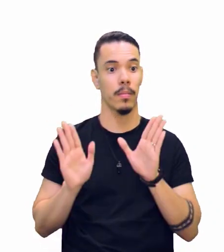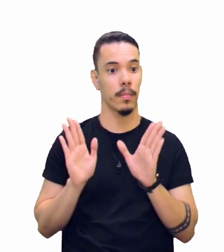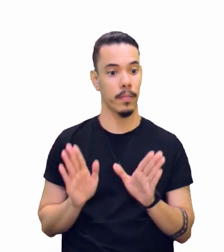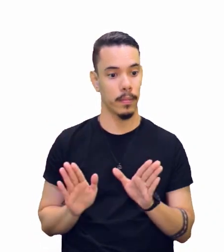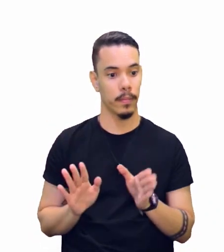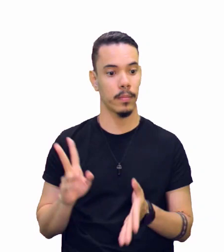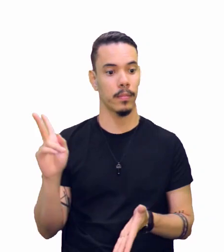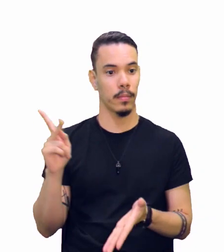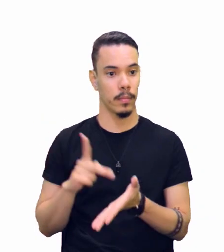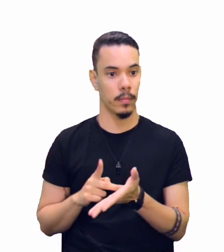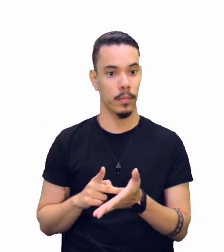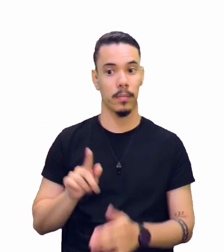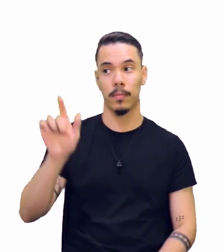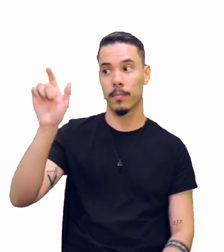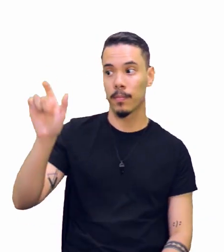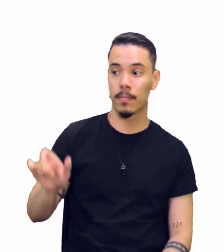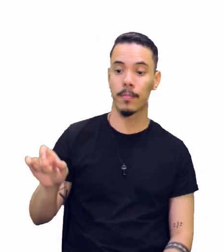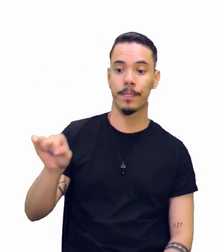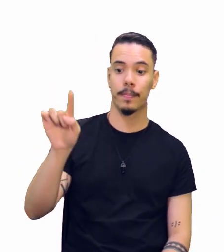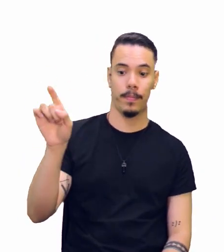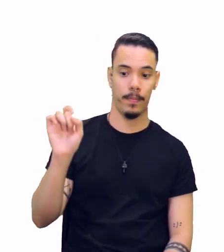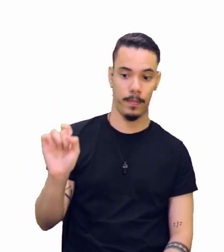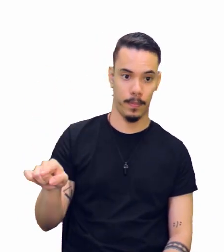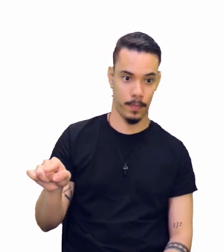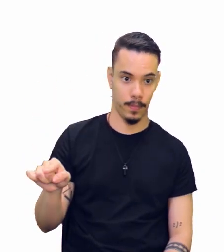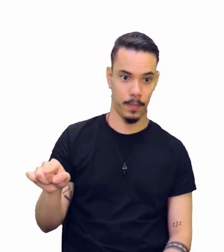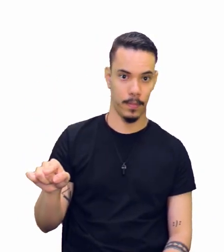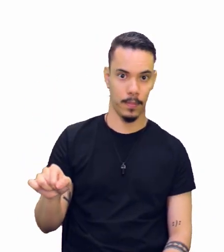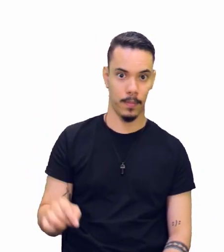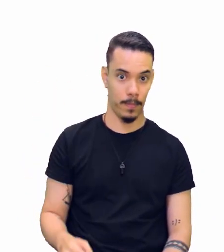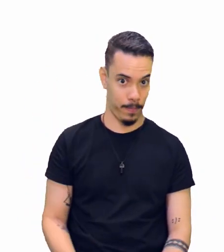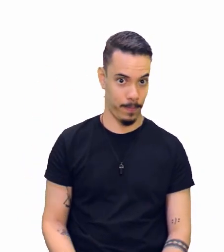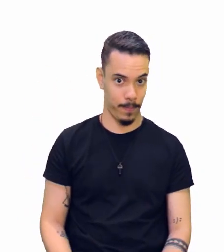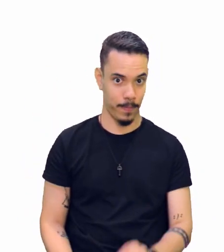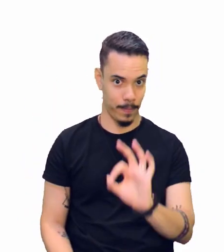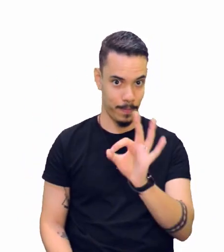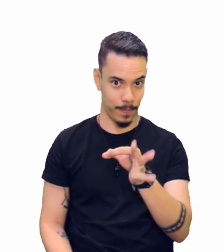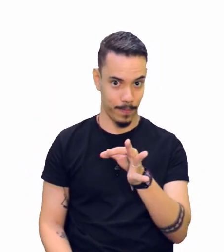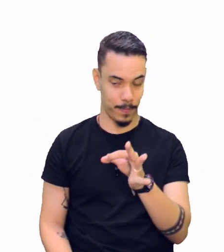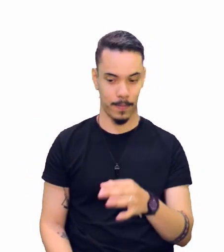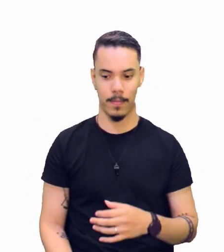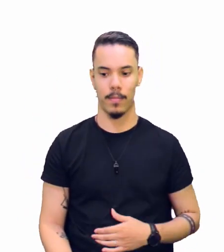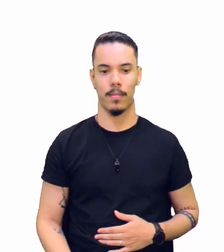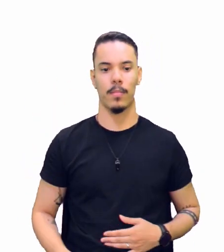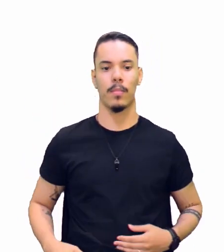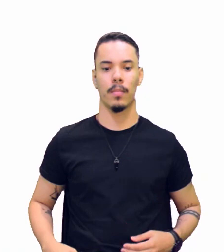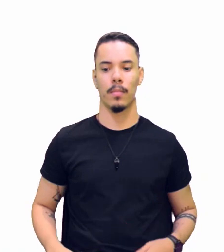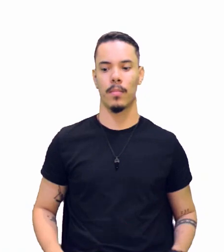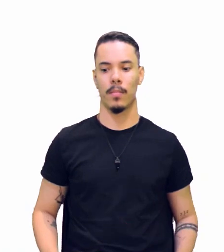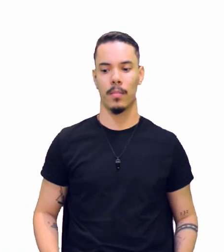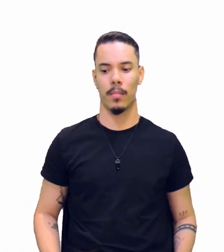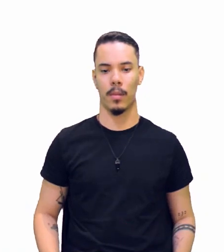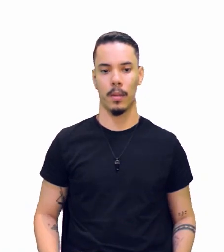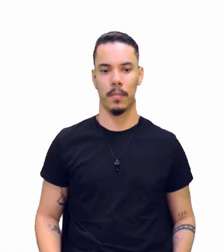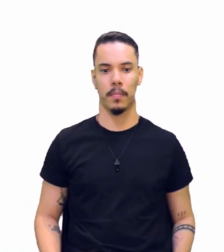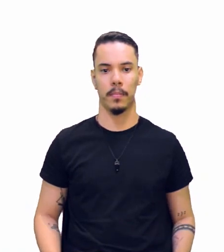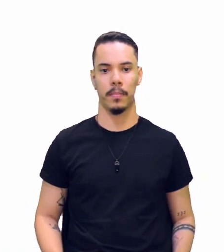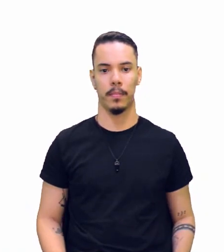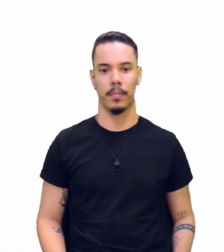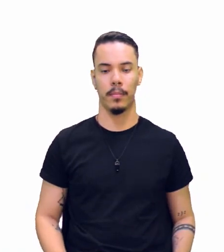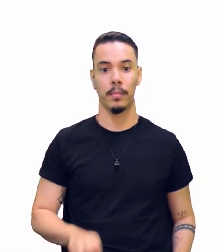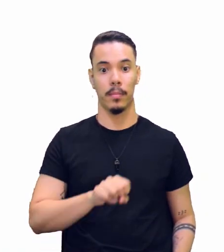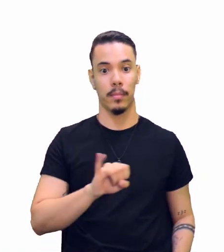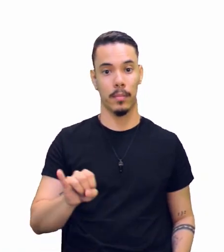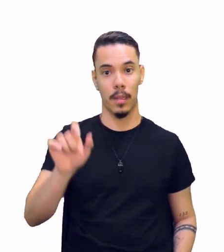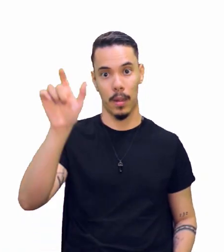é alguém, então touches. Muito bem? If someone touches the car, se alguém